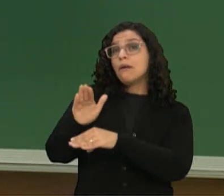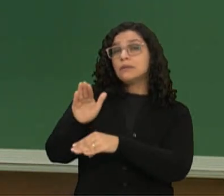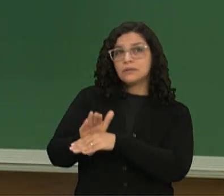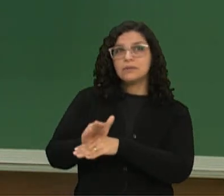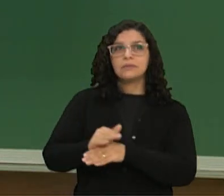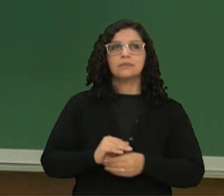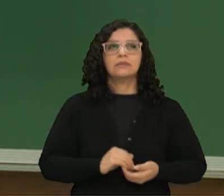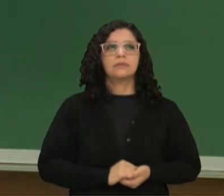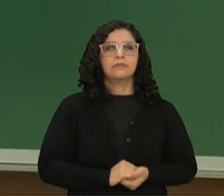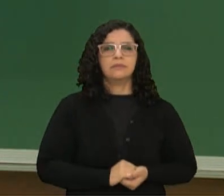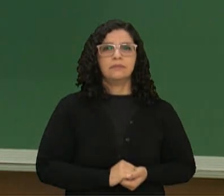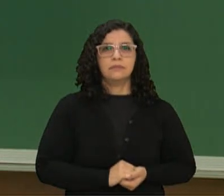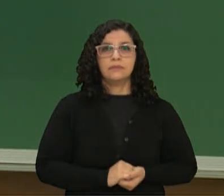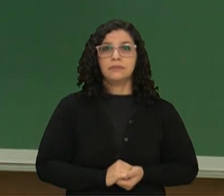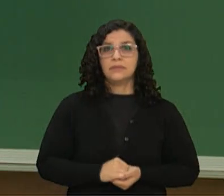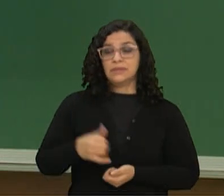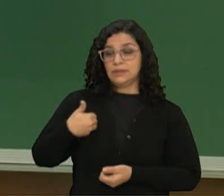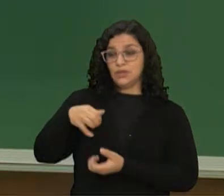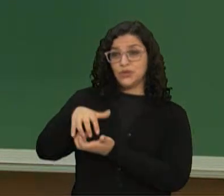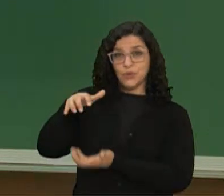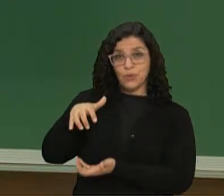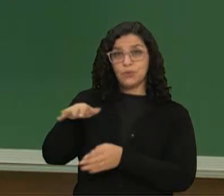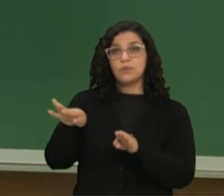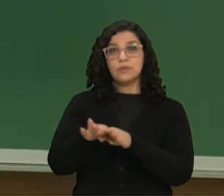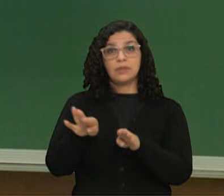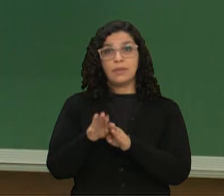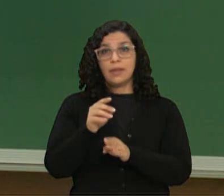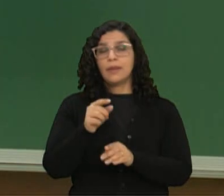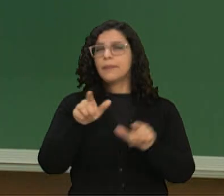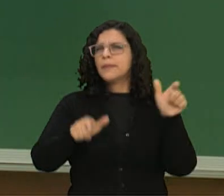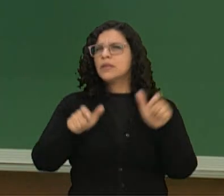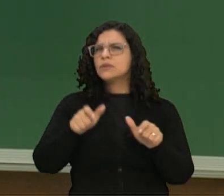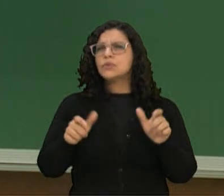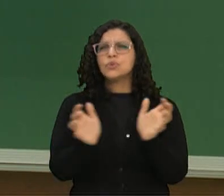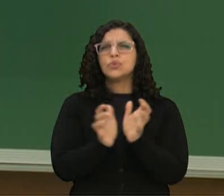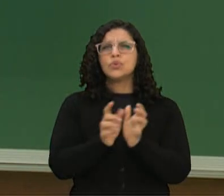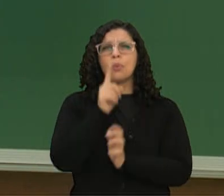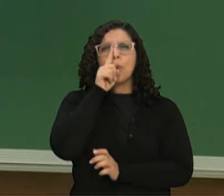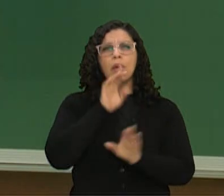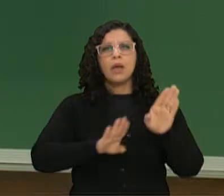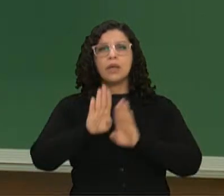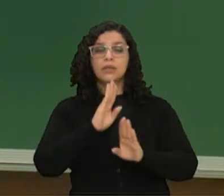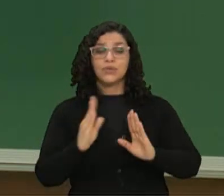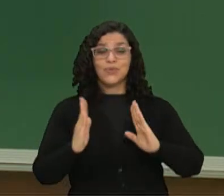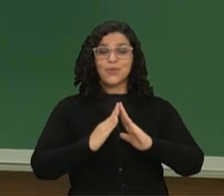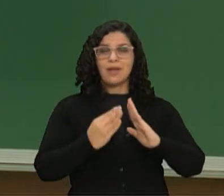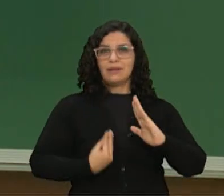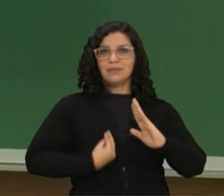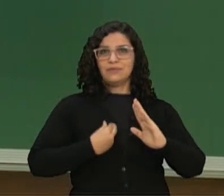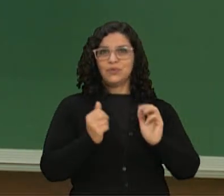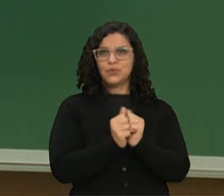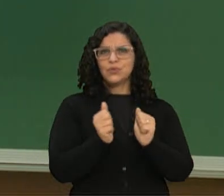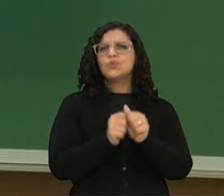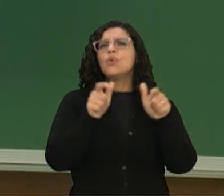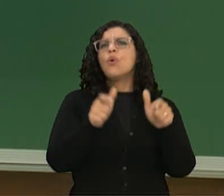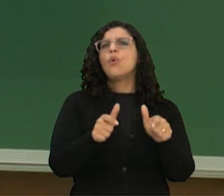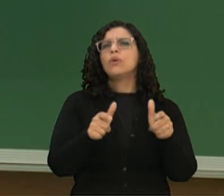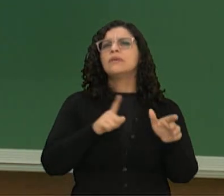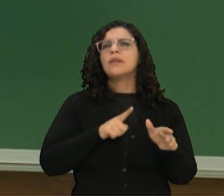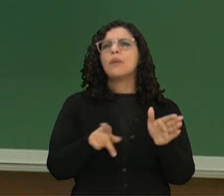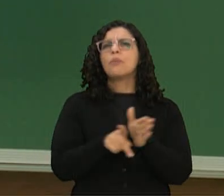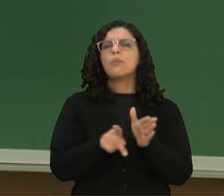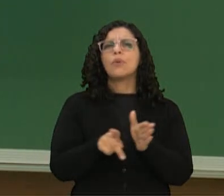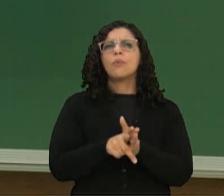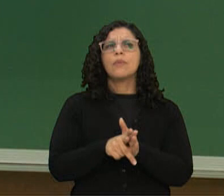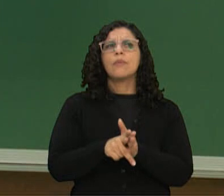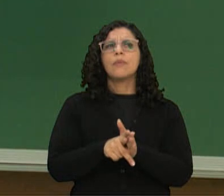help, idosos e pessoas do grupo de risco que moram com você. Nós não temos em nenhum lugar ali, ó, escrito a